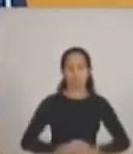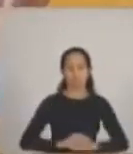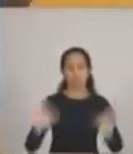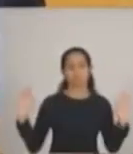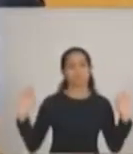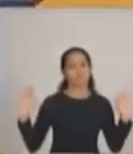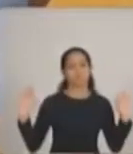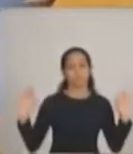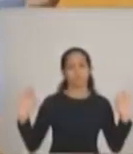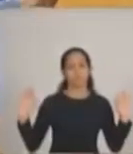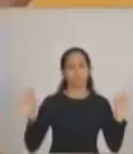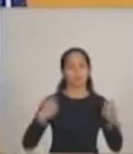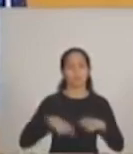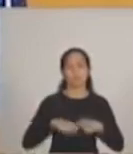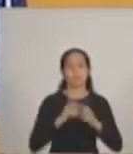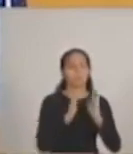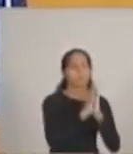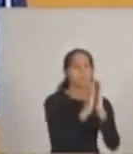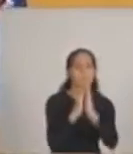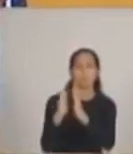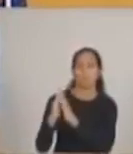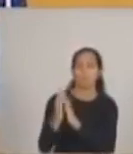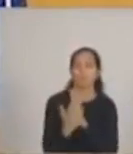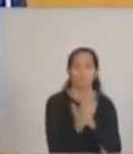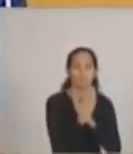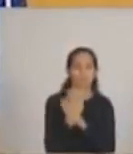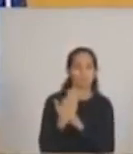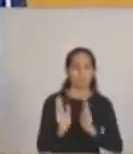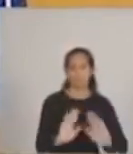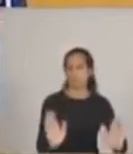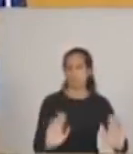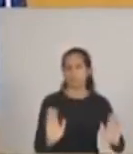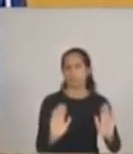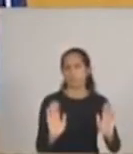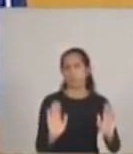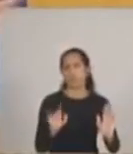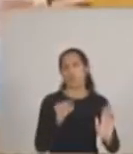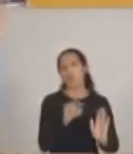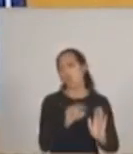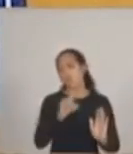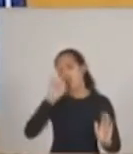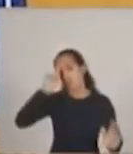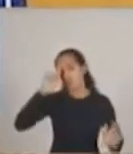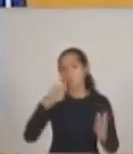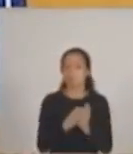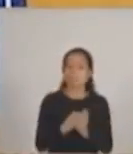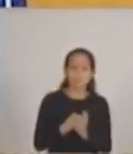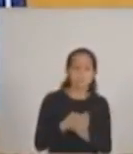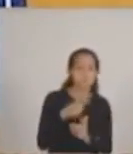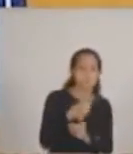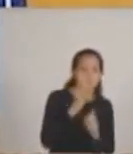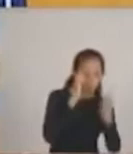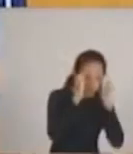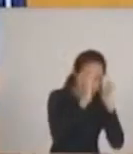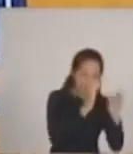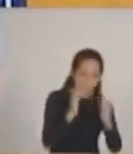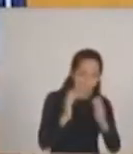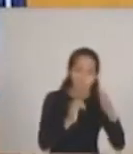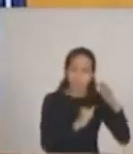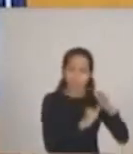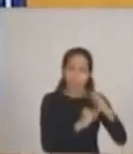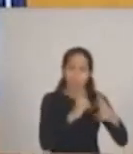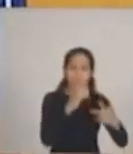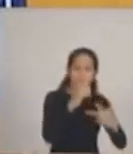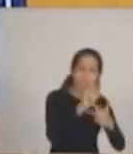não preciso de favor, é só assim, uma decisão pautada na interferência de um poder no outro, é o respeito às instituições.